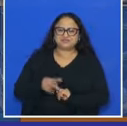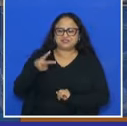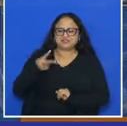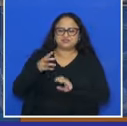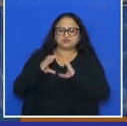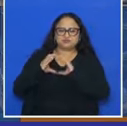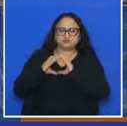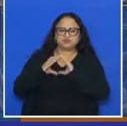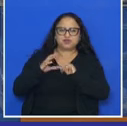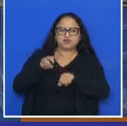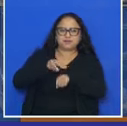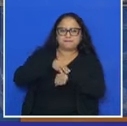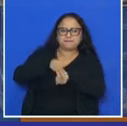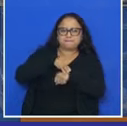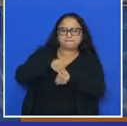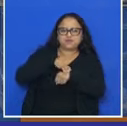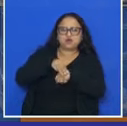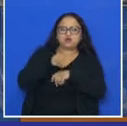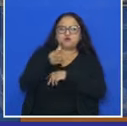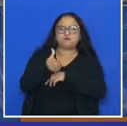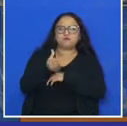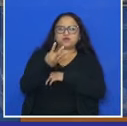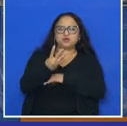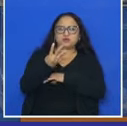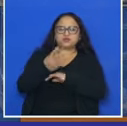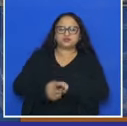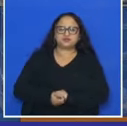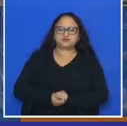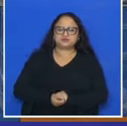Segunda bola marrom, número 64.